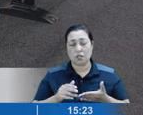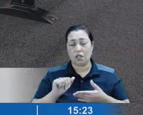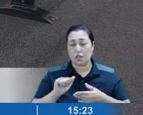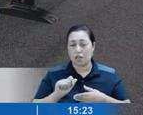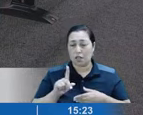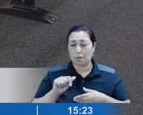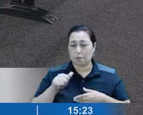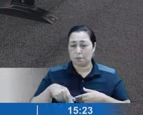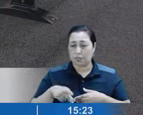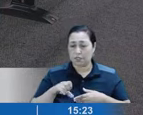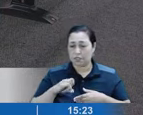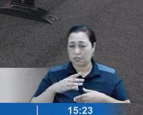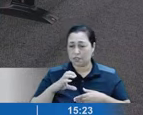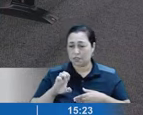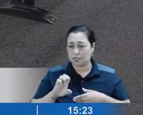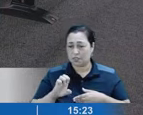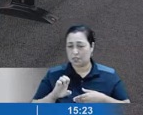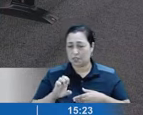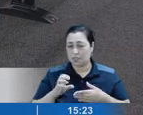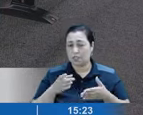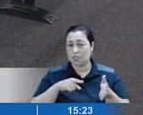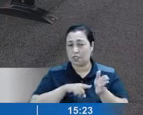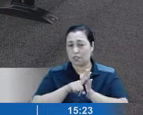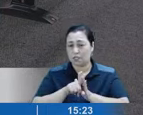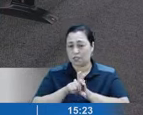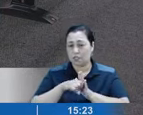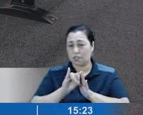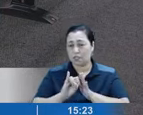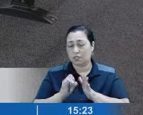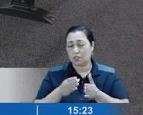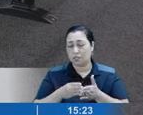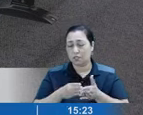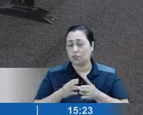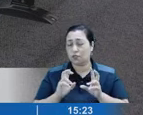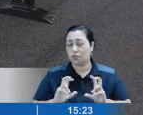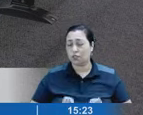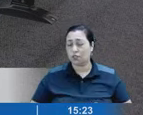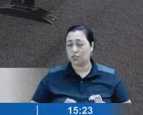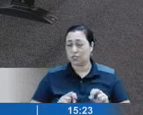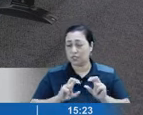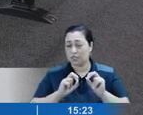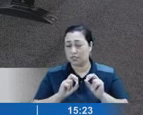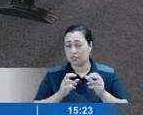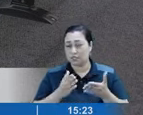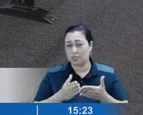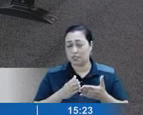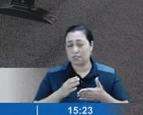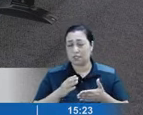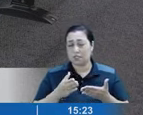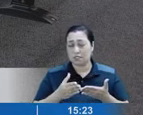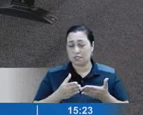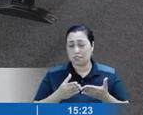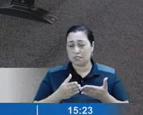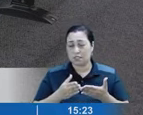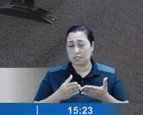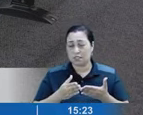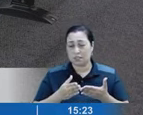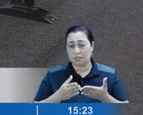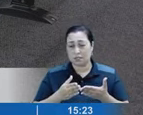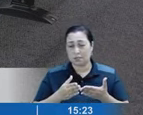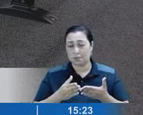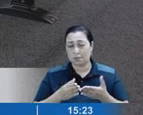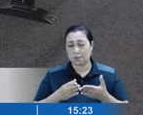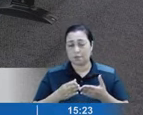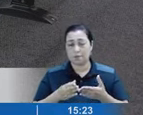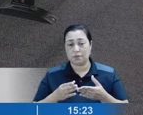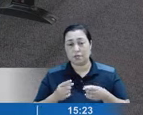parte. Também faz parte. Você já viu câncer de seco? Já. Já? Não é infrequente. Não é tão frequente,